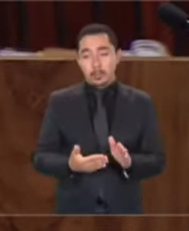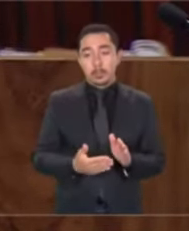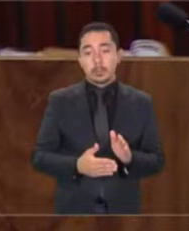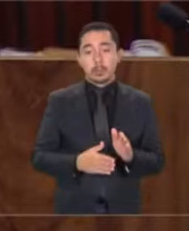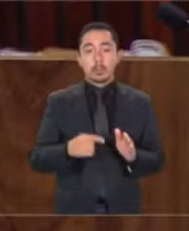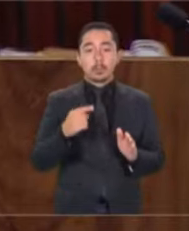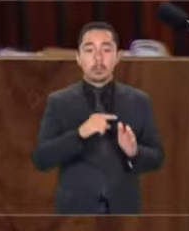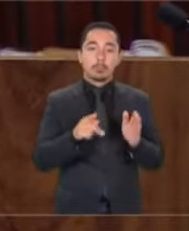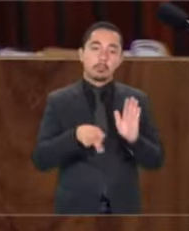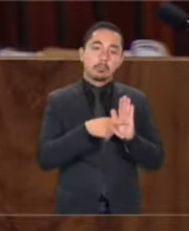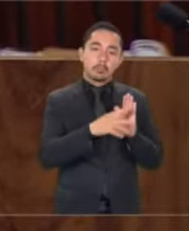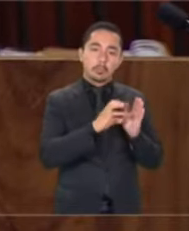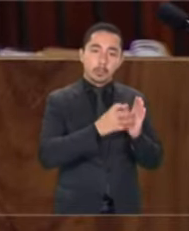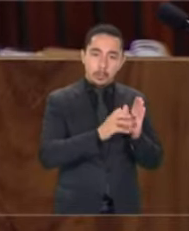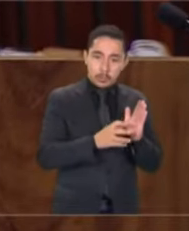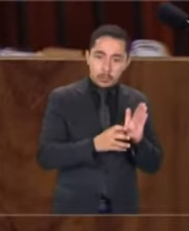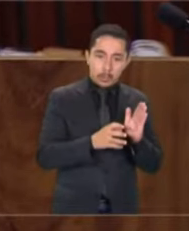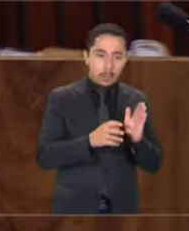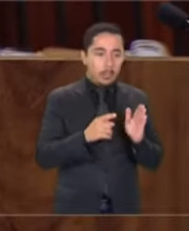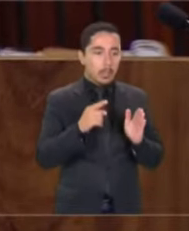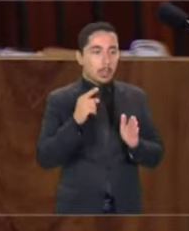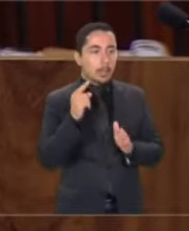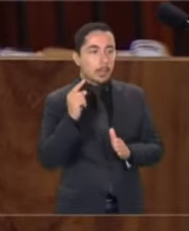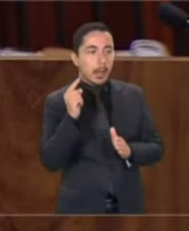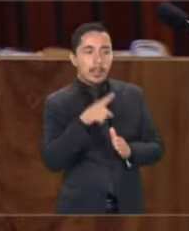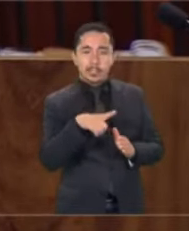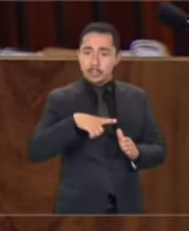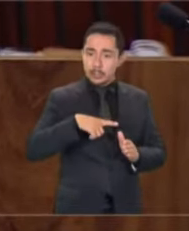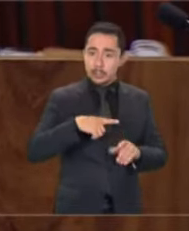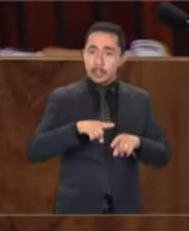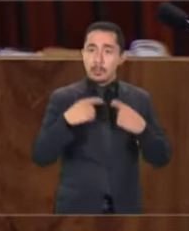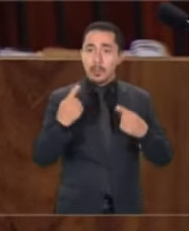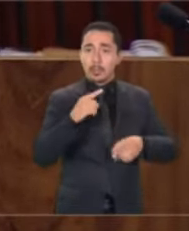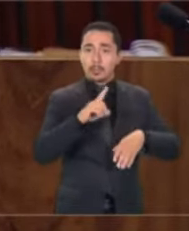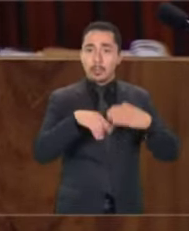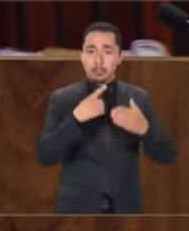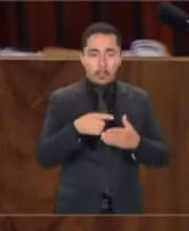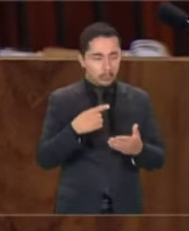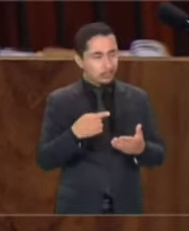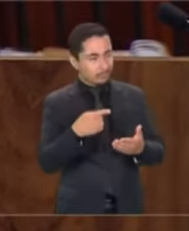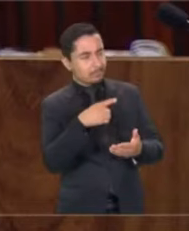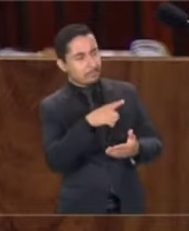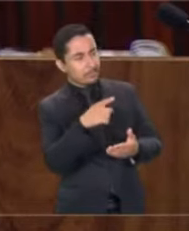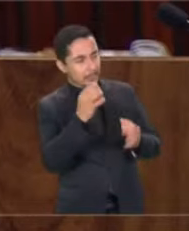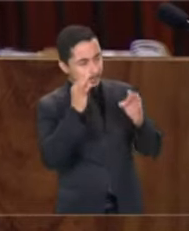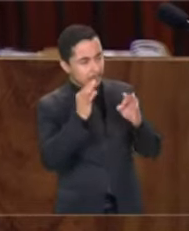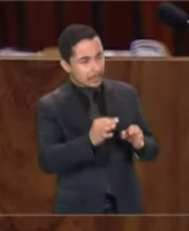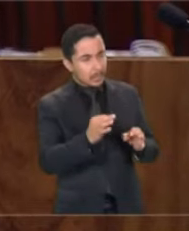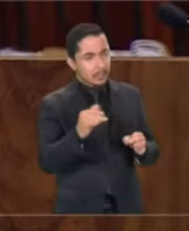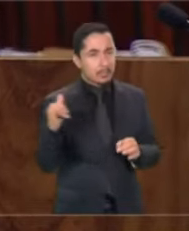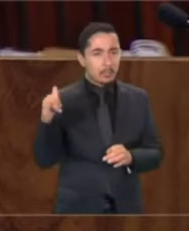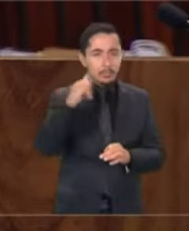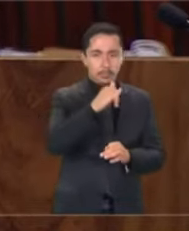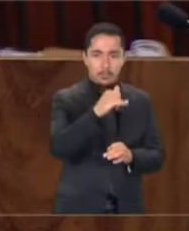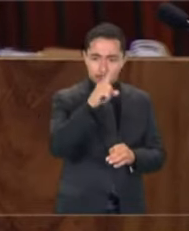foram comprovadas despesas com passagens aéreas e hospedagens no valor de